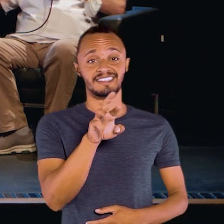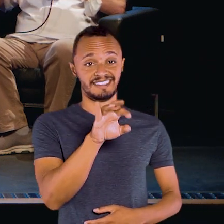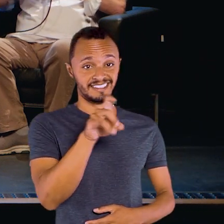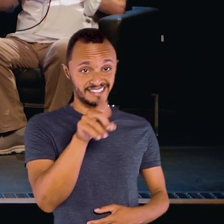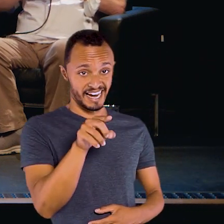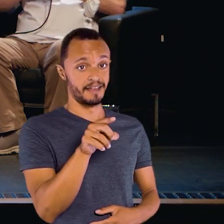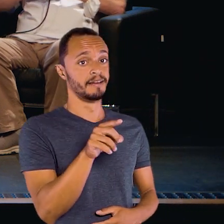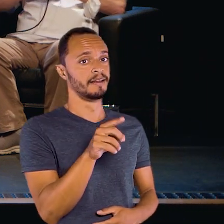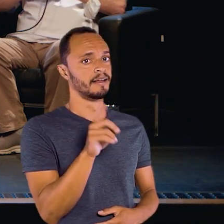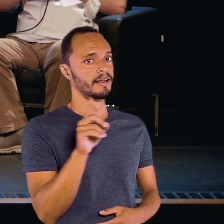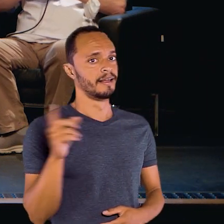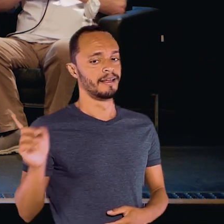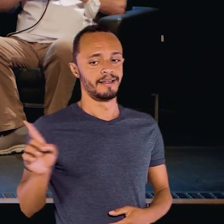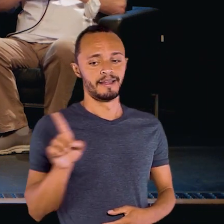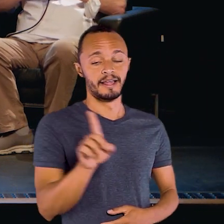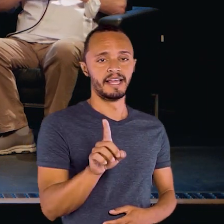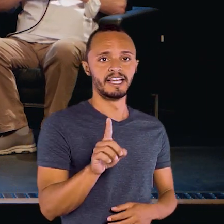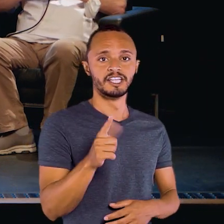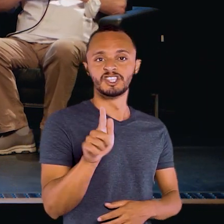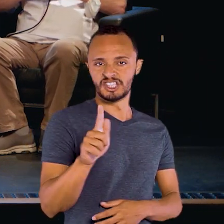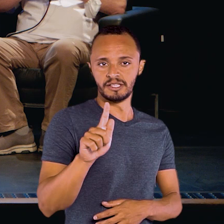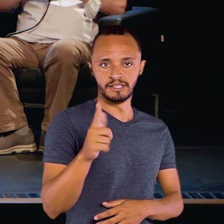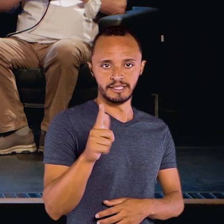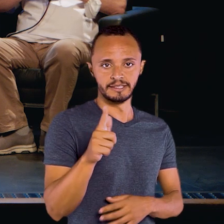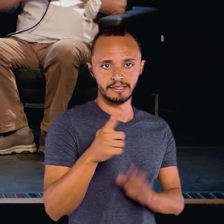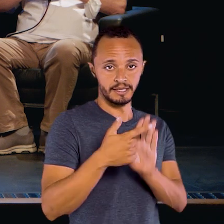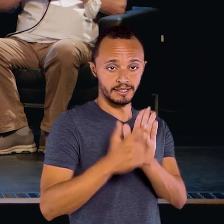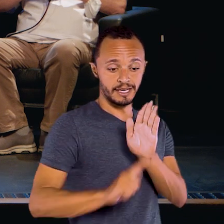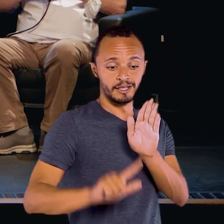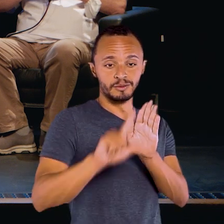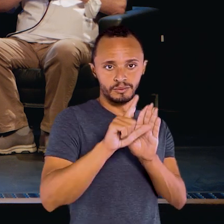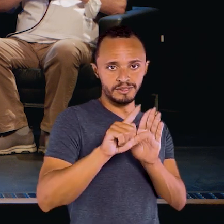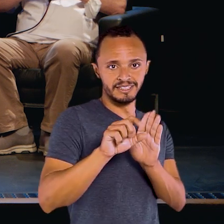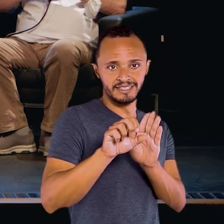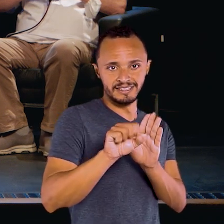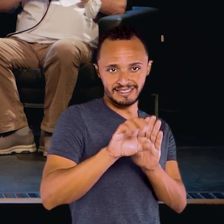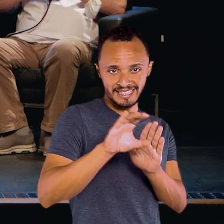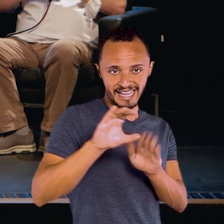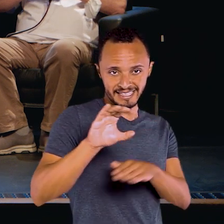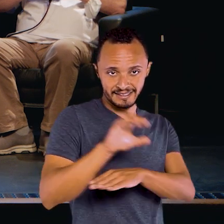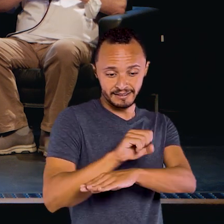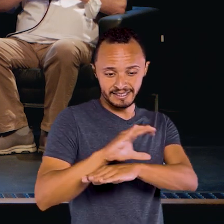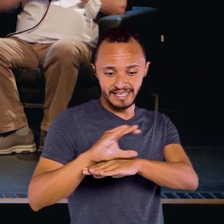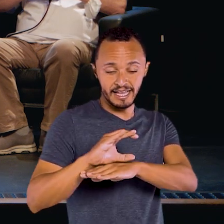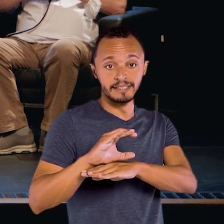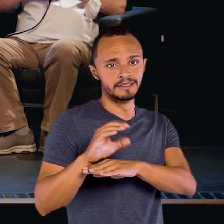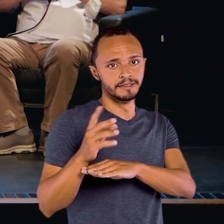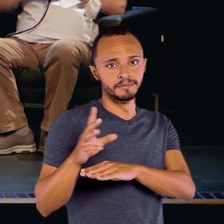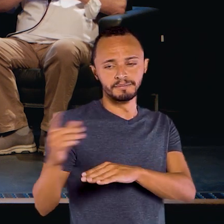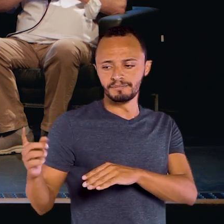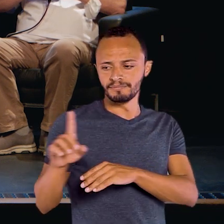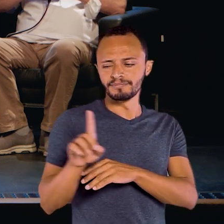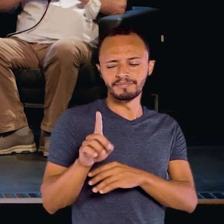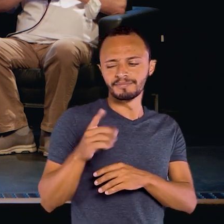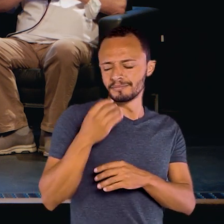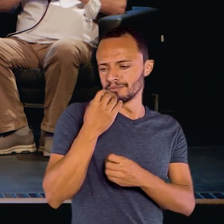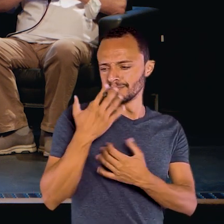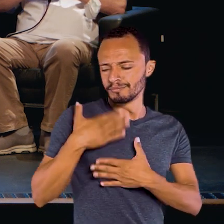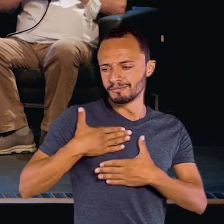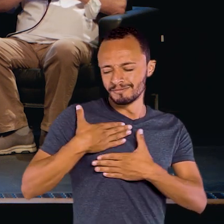na gerência de literatura do SESC. Saudade, viu, André? Obrigado por ter vindo. Eu tenho certeza que o Otávio quer fazer uma